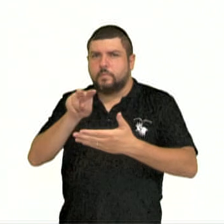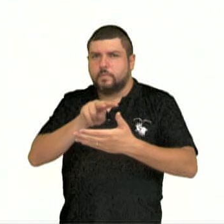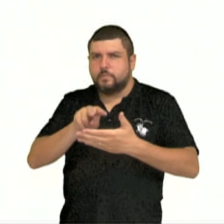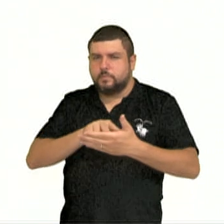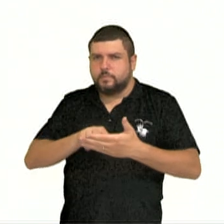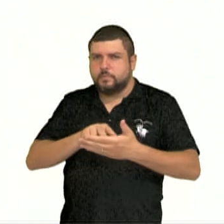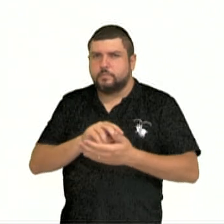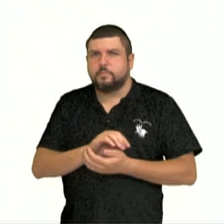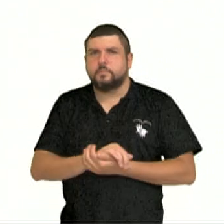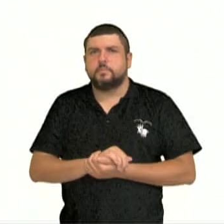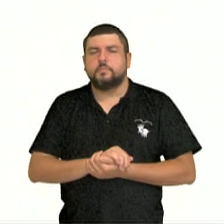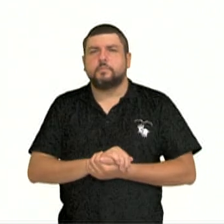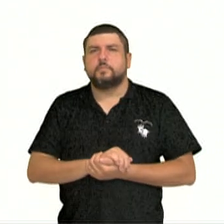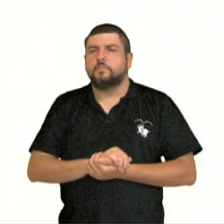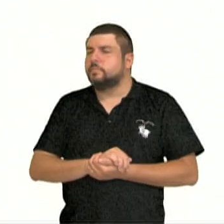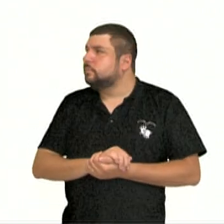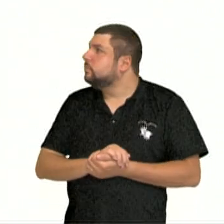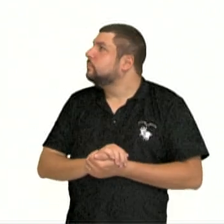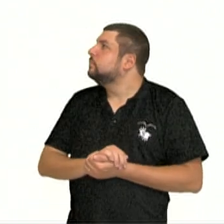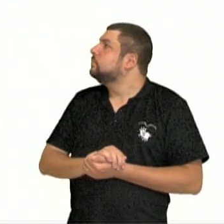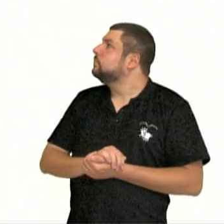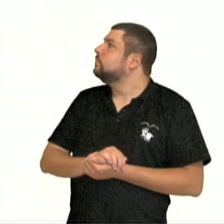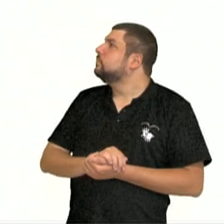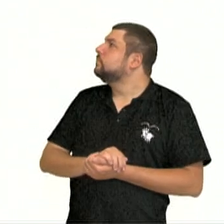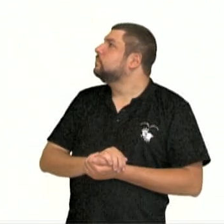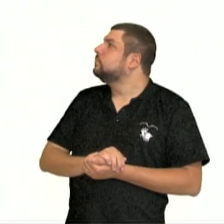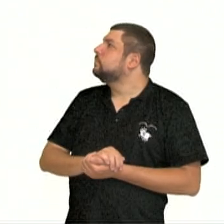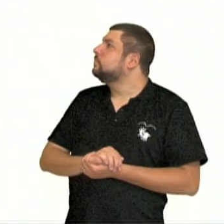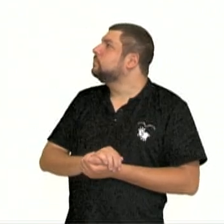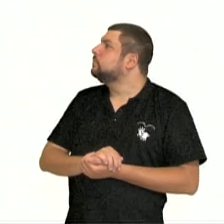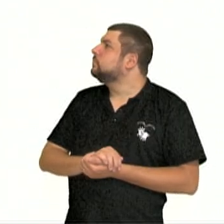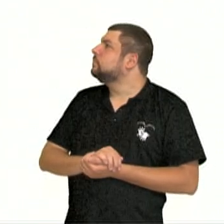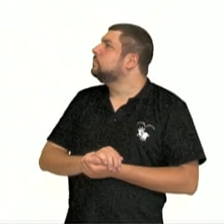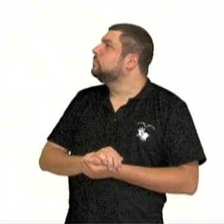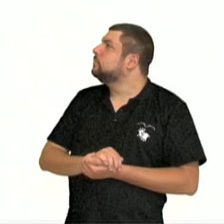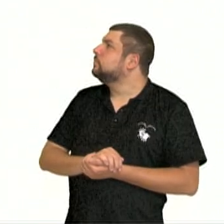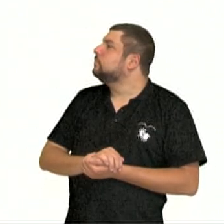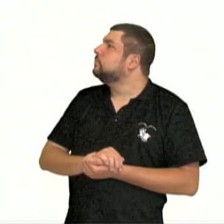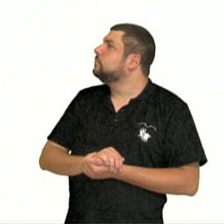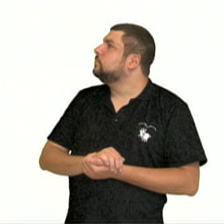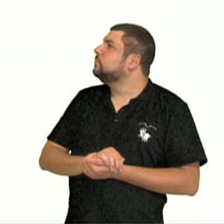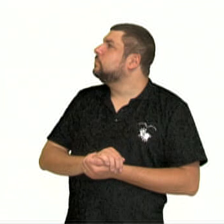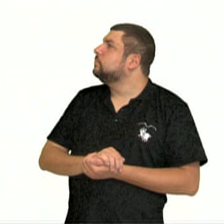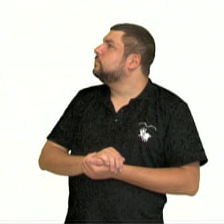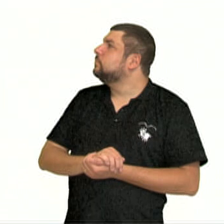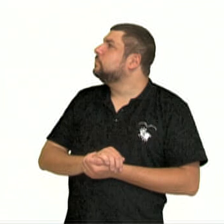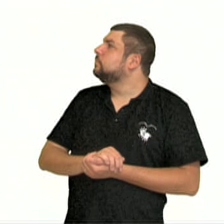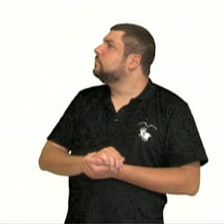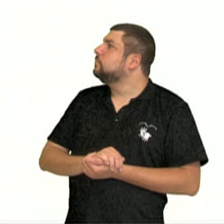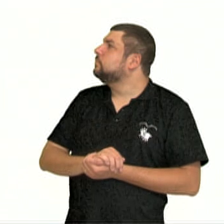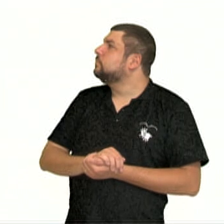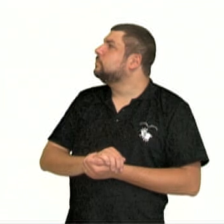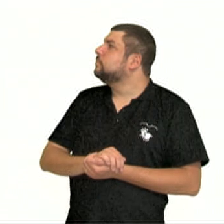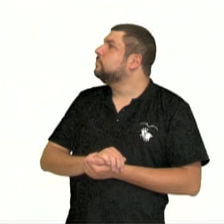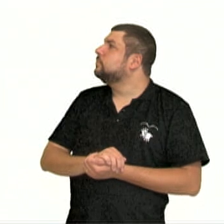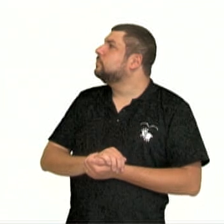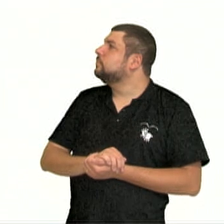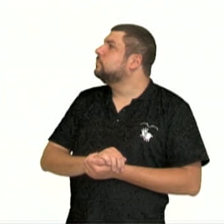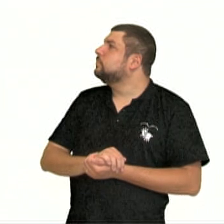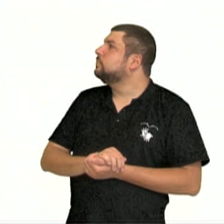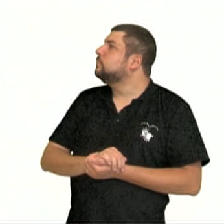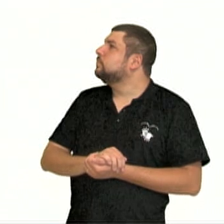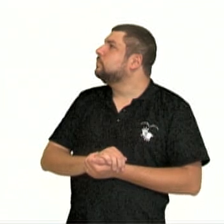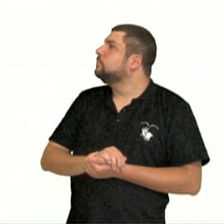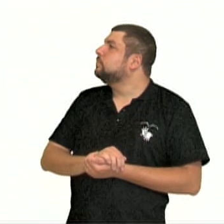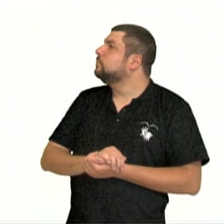to Say Words? E ele diz assim, Do I have to say the words? Do I have to tell the truth? Do I have to shut